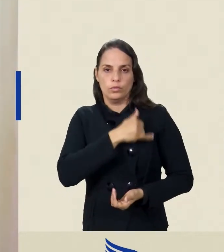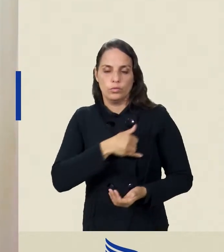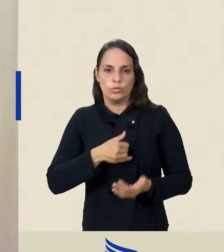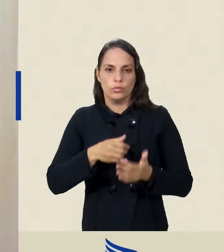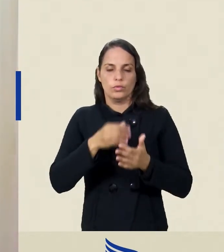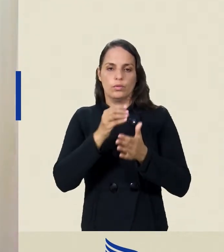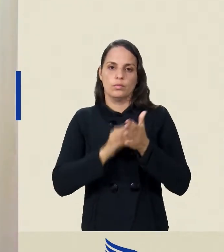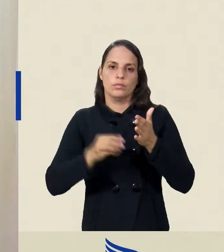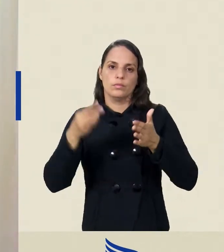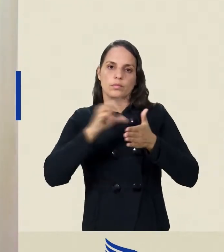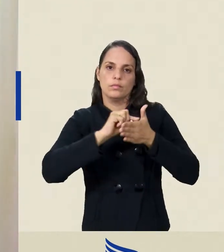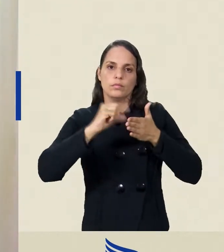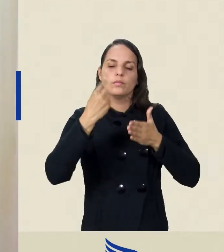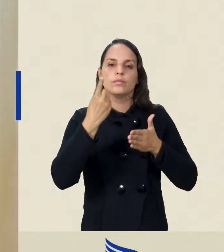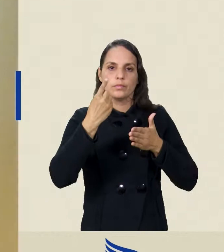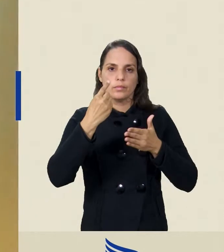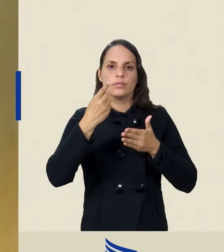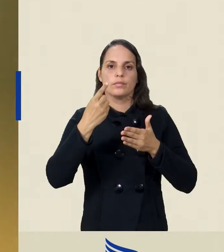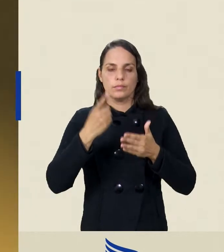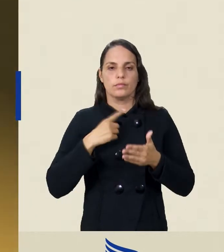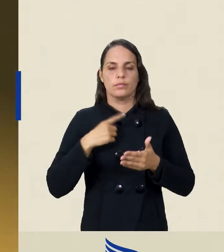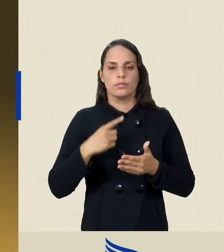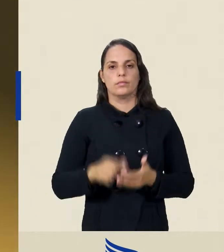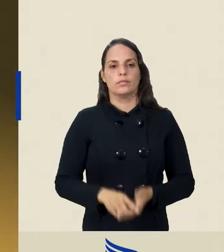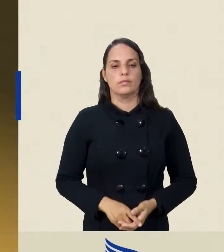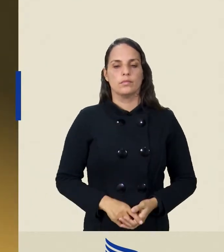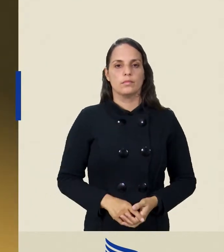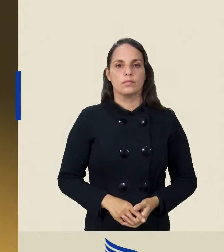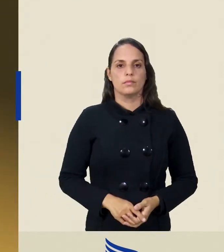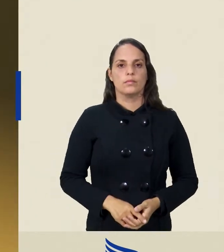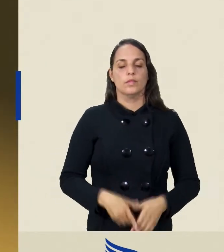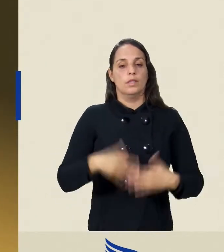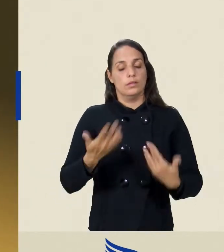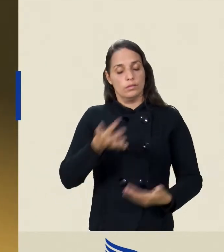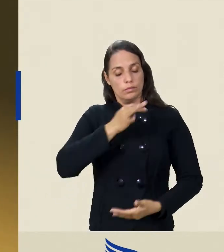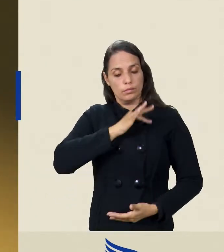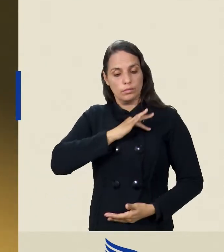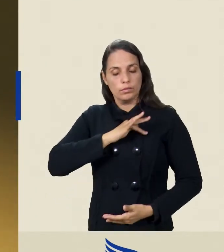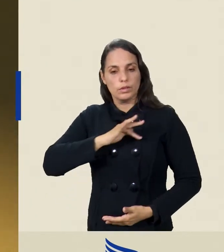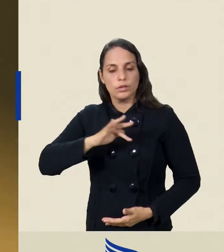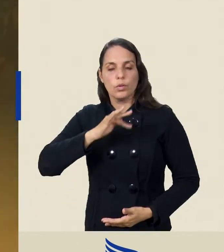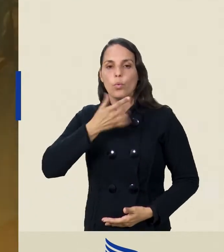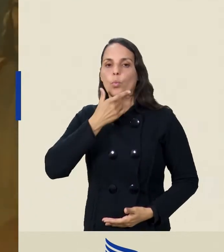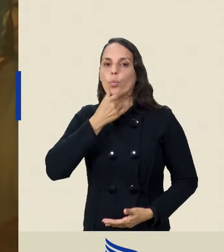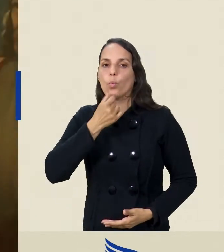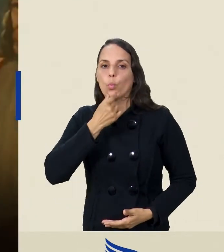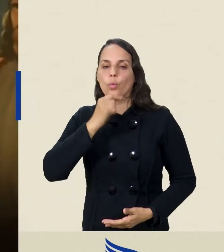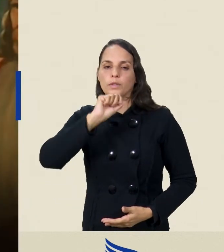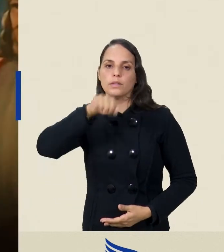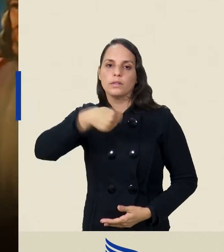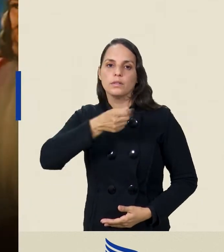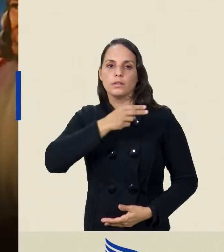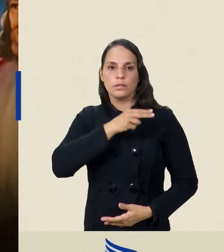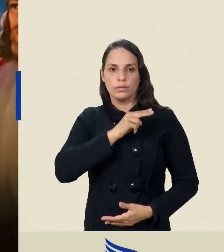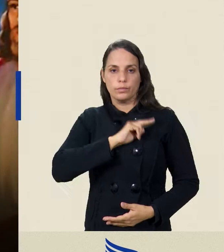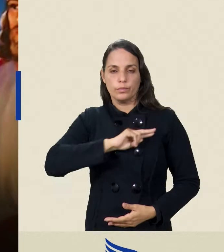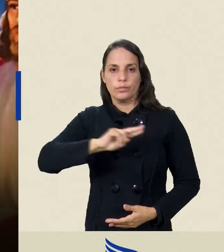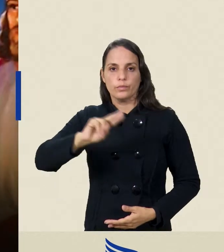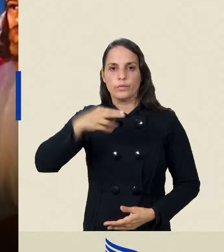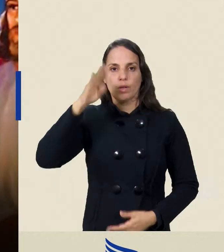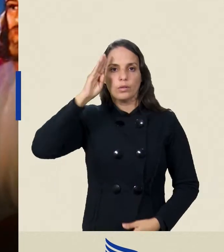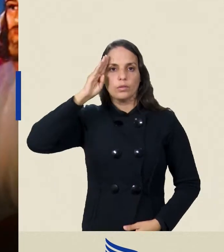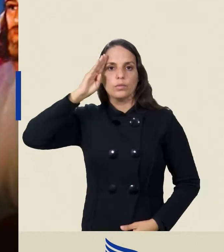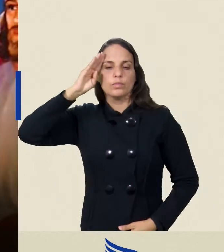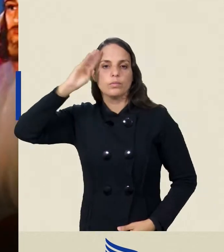3, versículos 1 a 5. Havia entre os fariseus um homem chamado Nicodemos, um dos principais